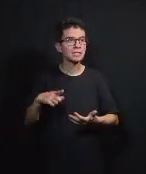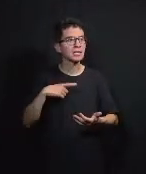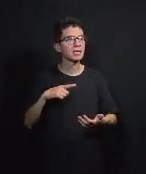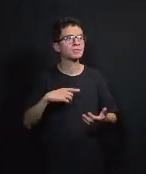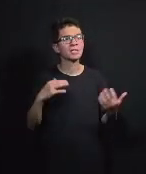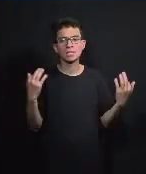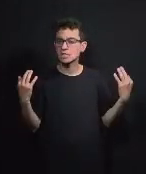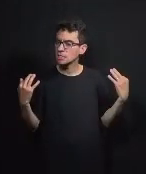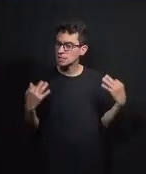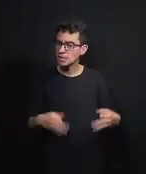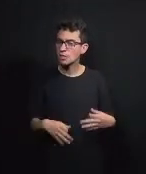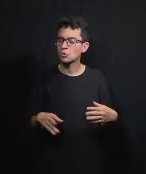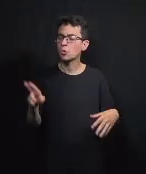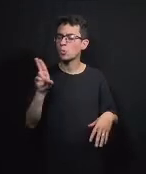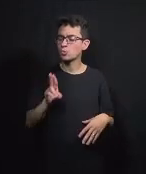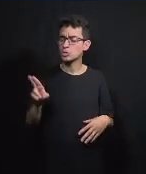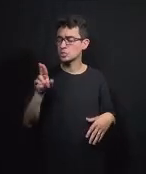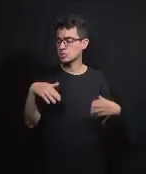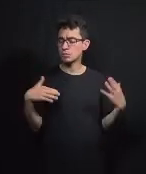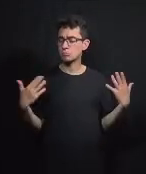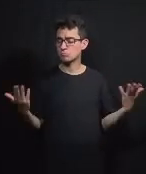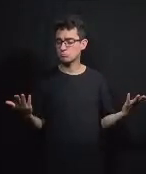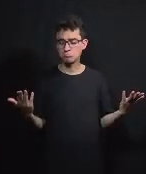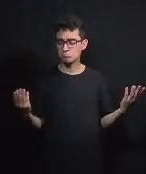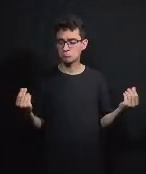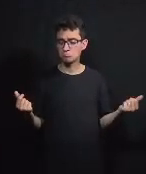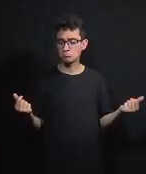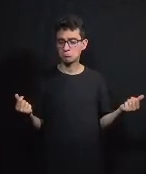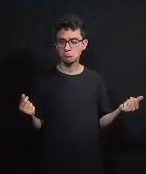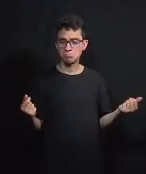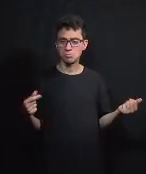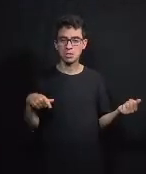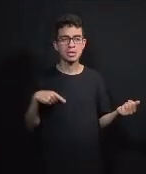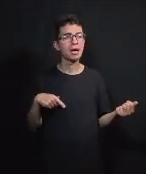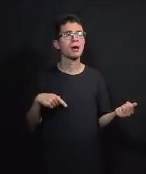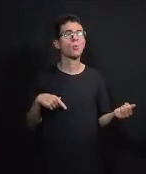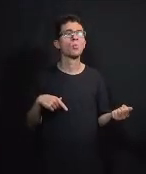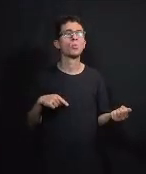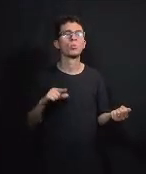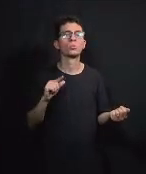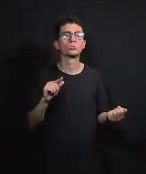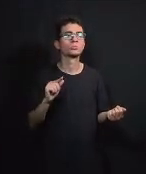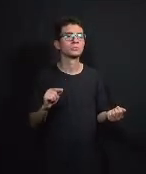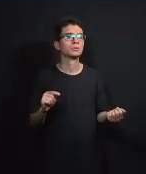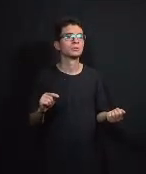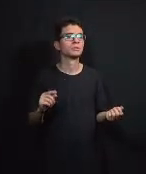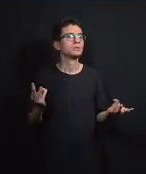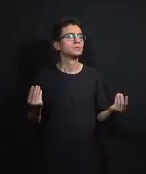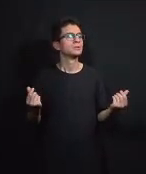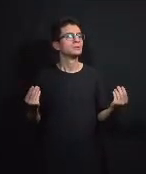que utilize e tal, eu não sei se há, tem a impressão que tem